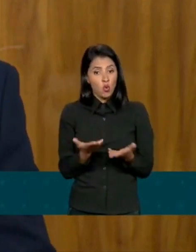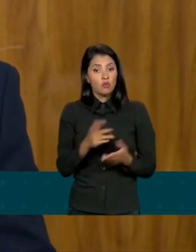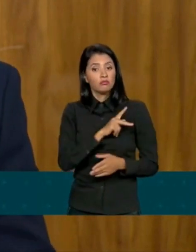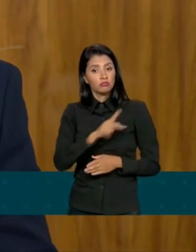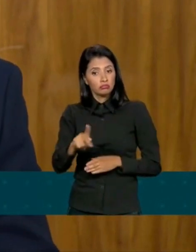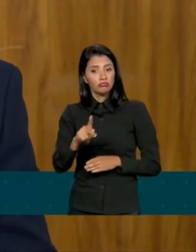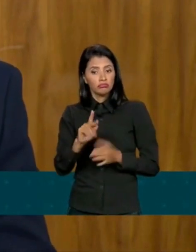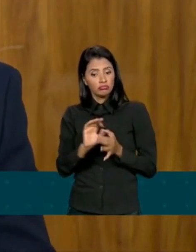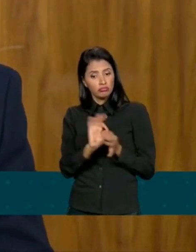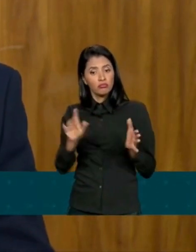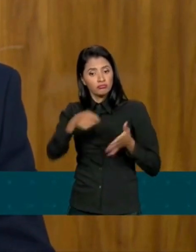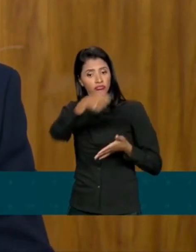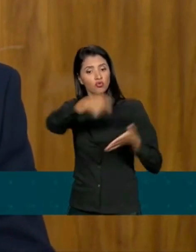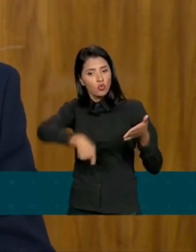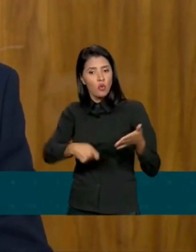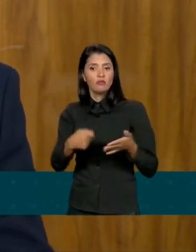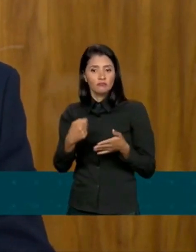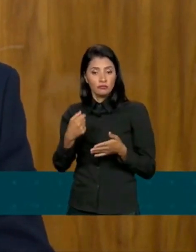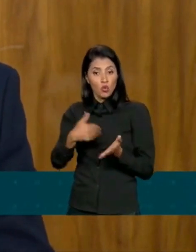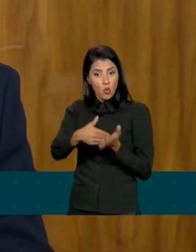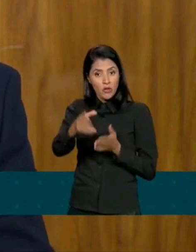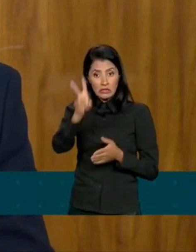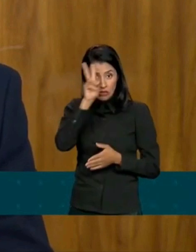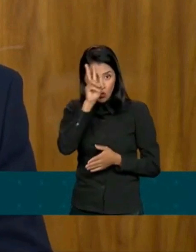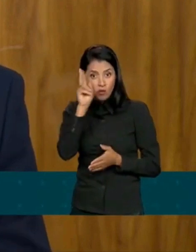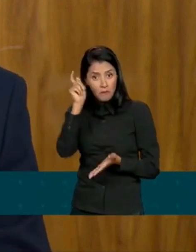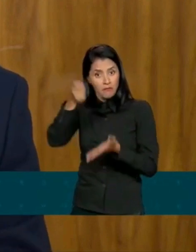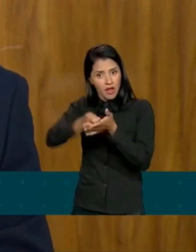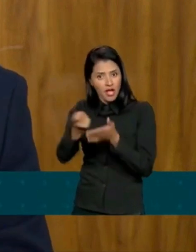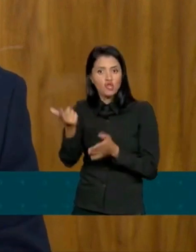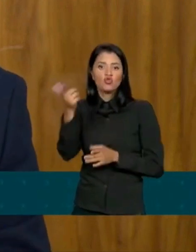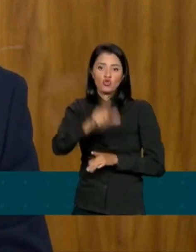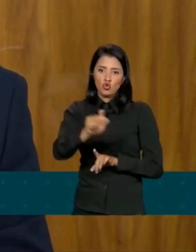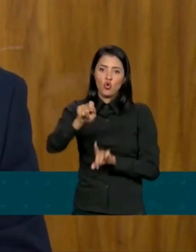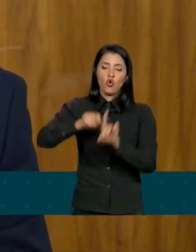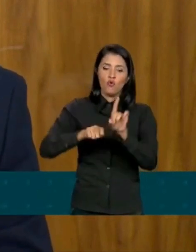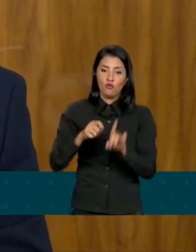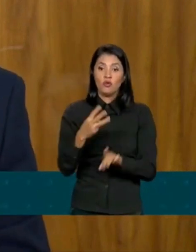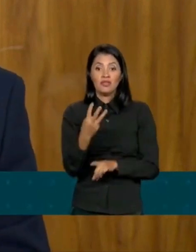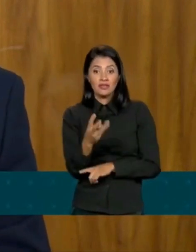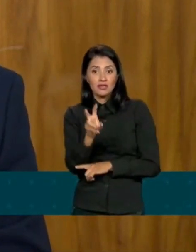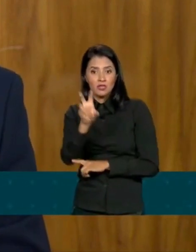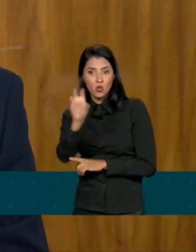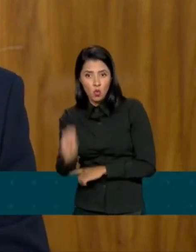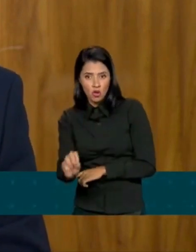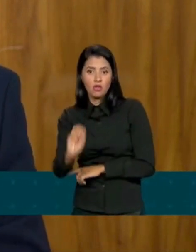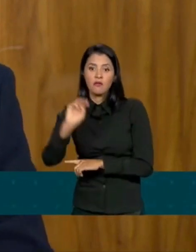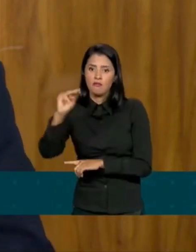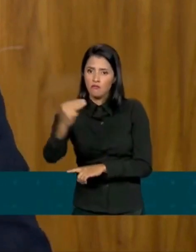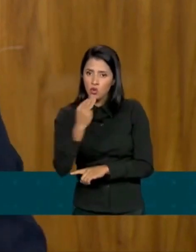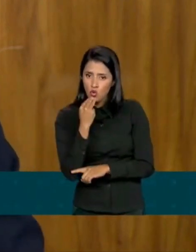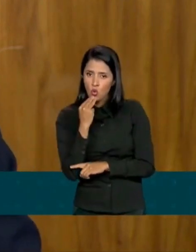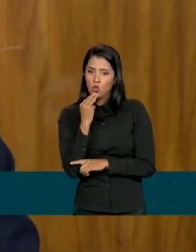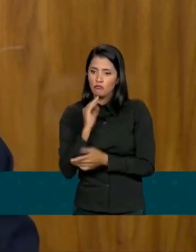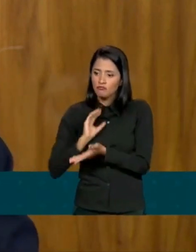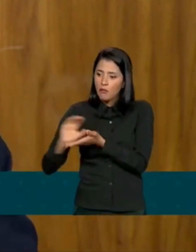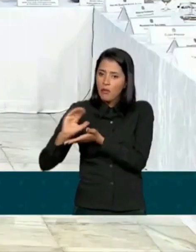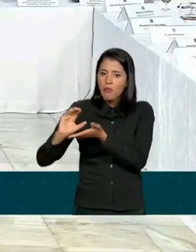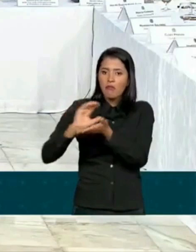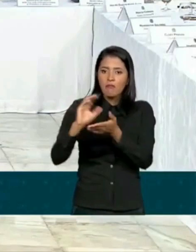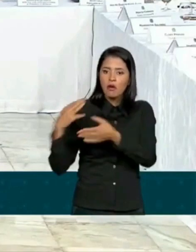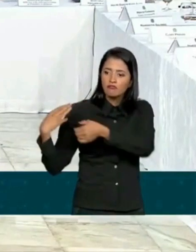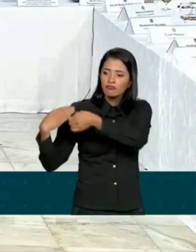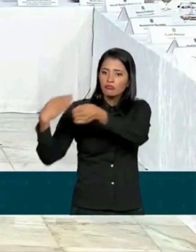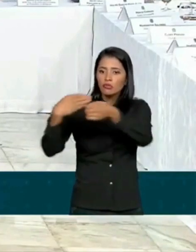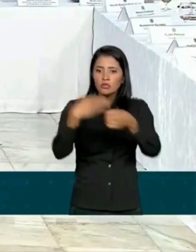de segunda-feira estará sendo iniciado o pagamento de mais uma parcela de 350 milhões para todas as medições de município